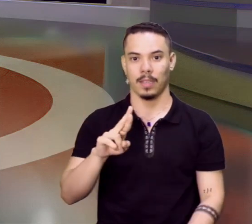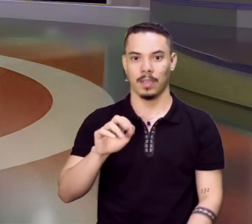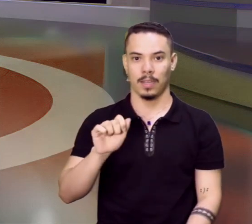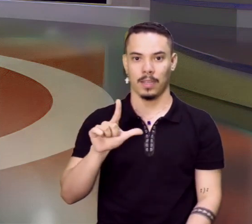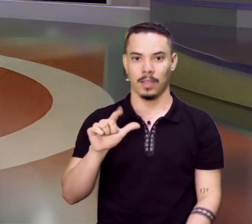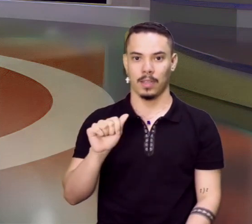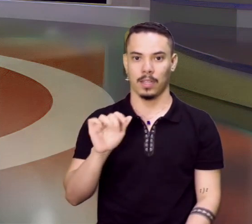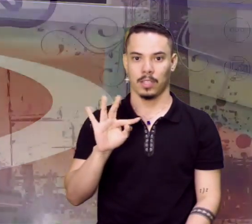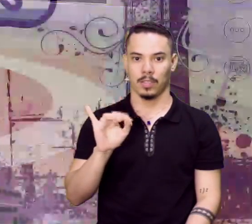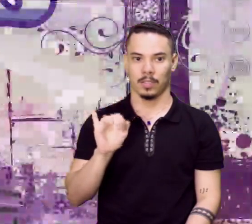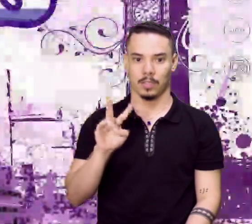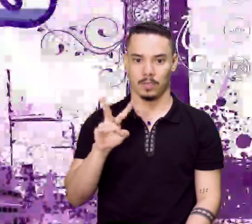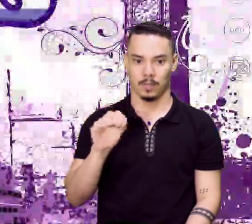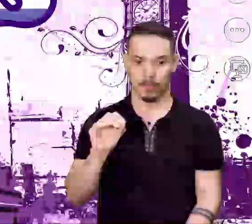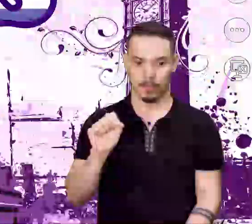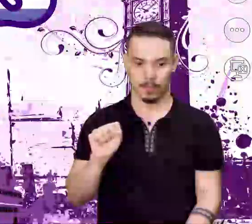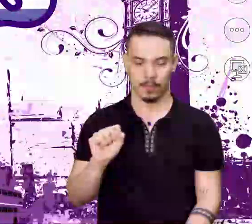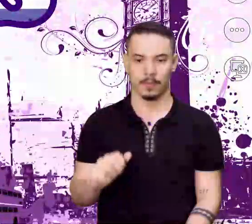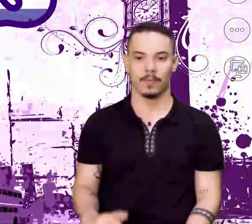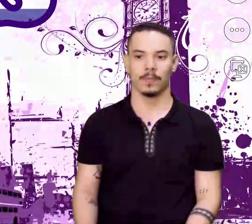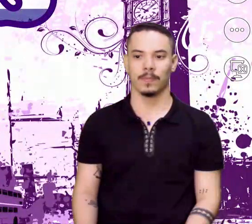Let's go?